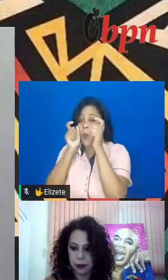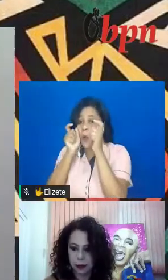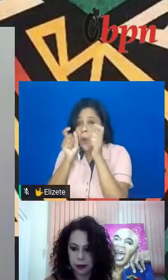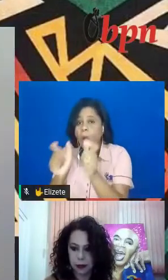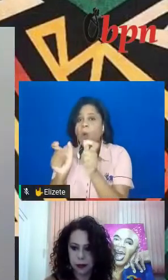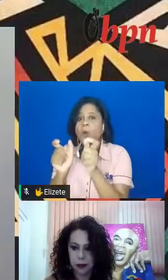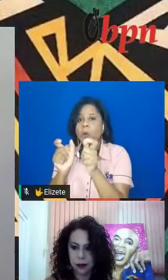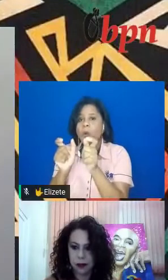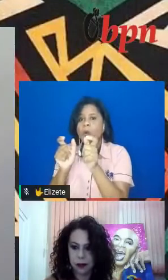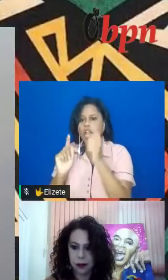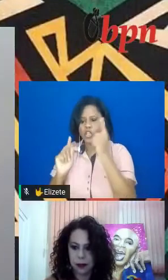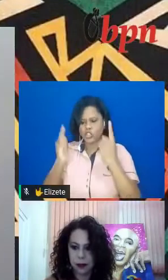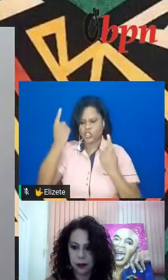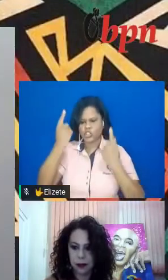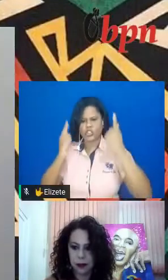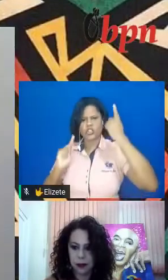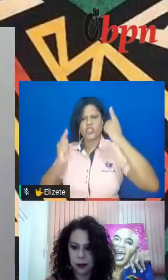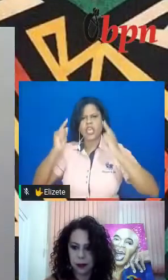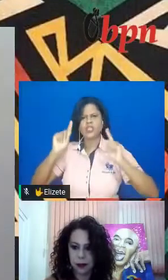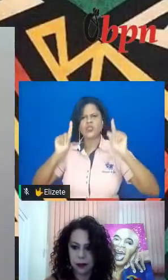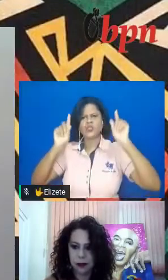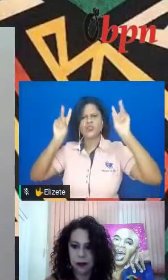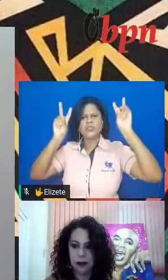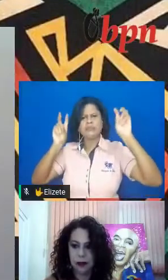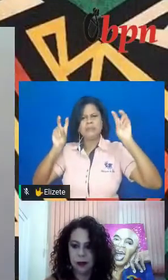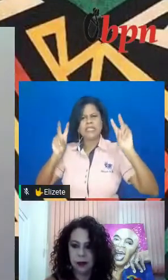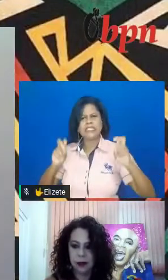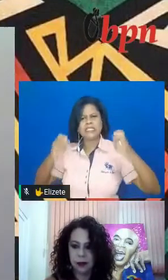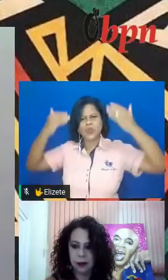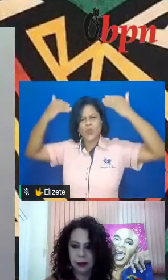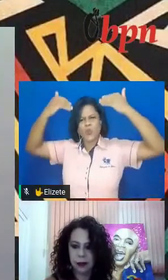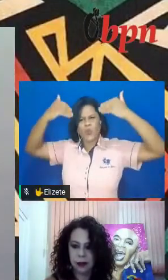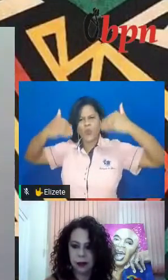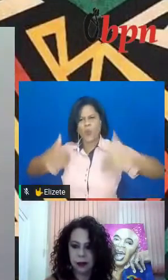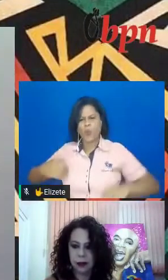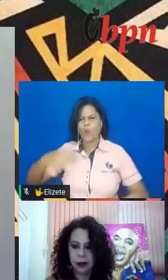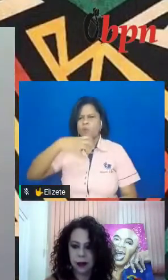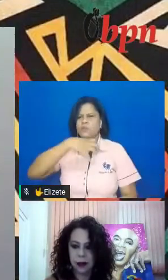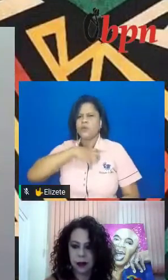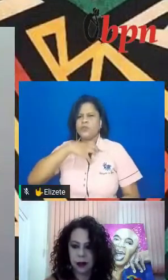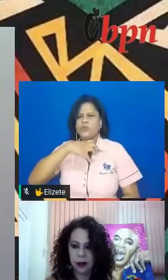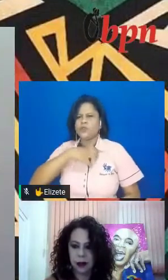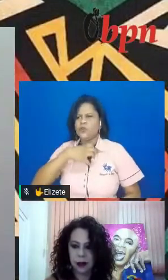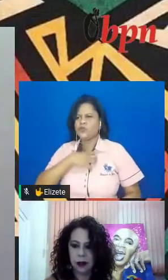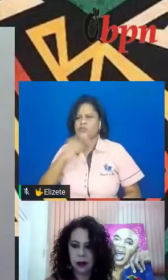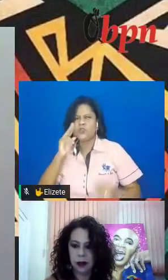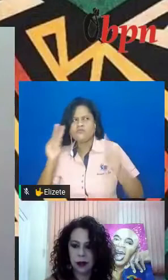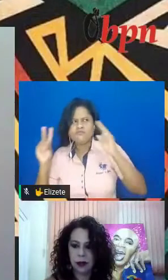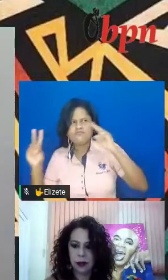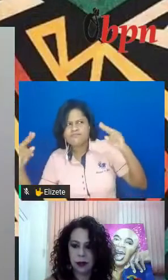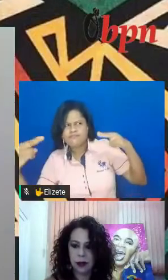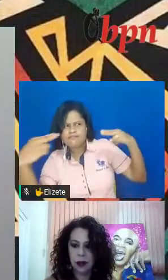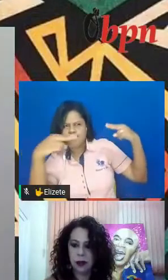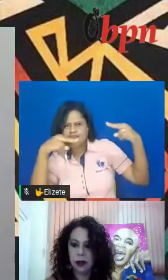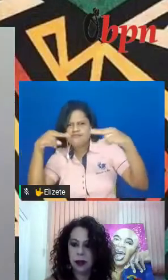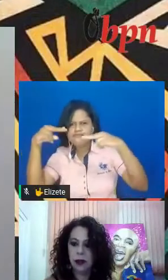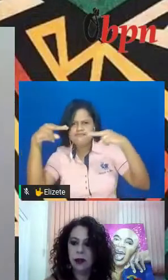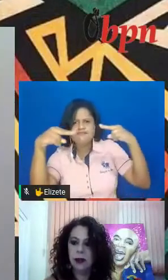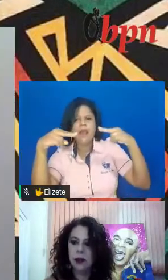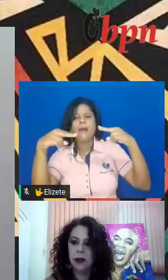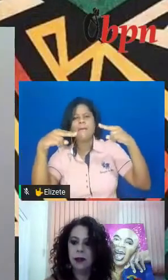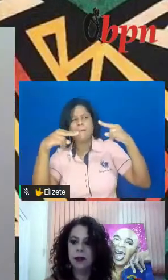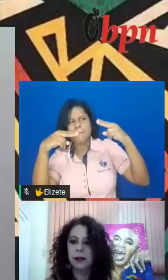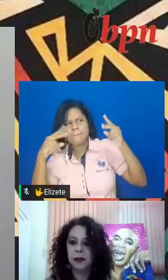no gestual, no corpo, na maneira de olhar. Então,